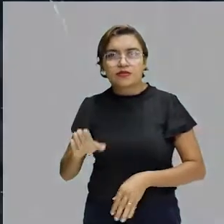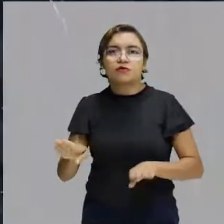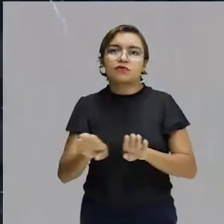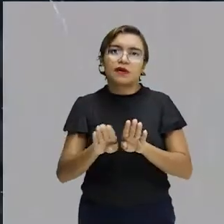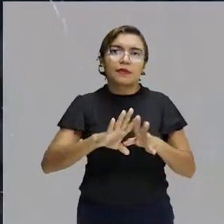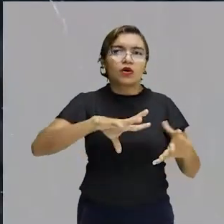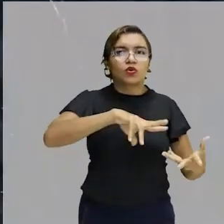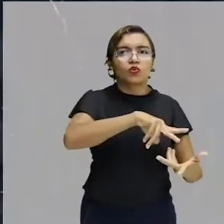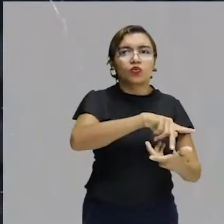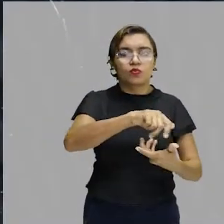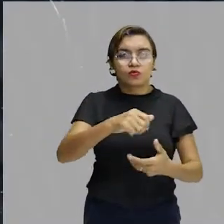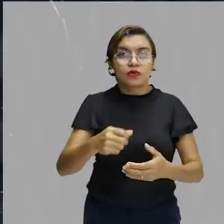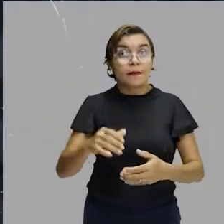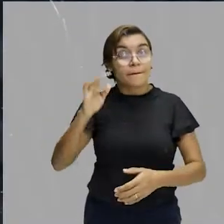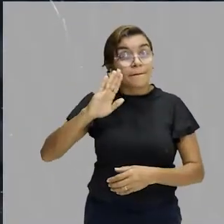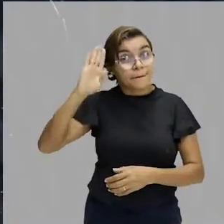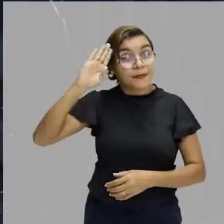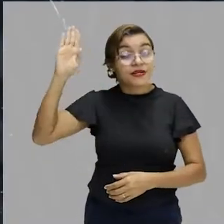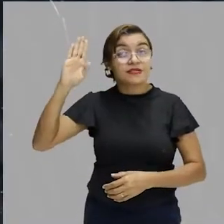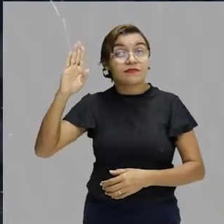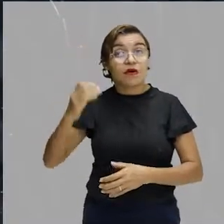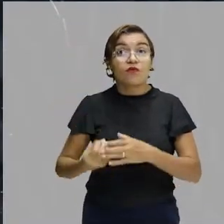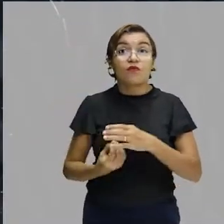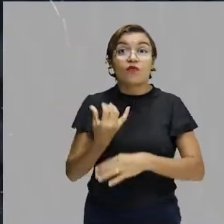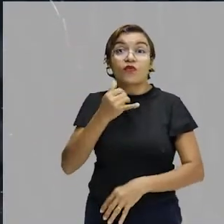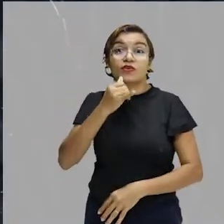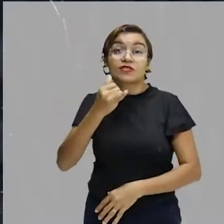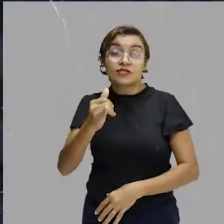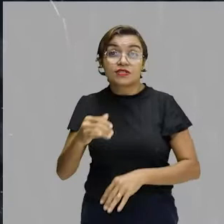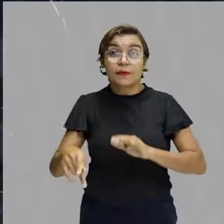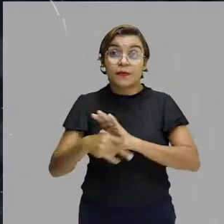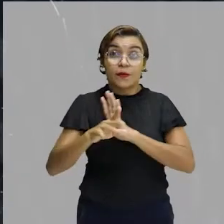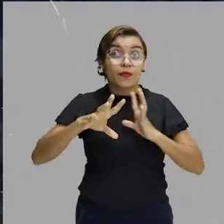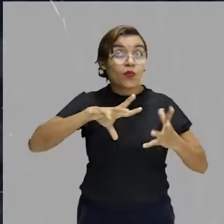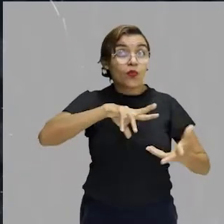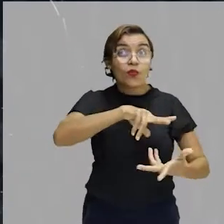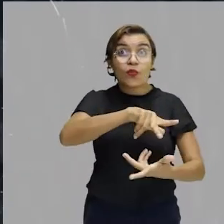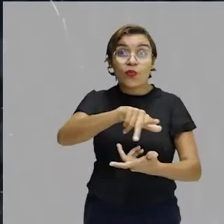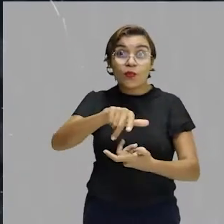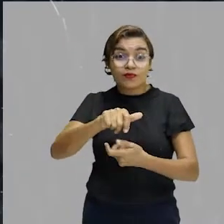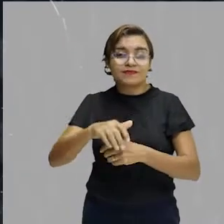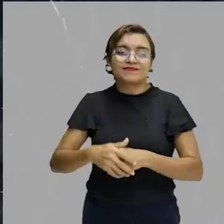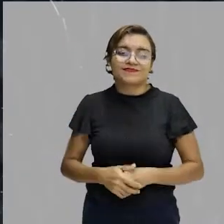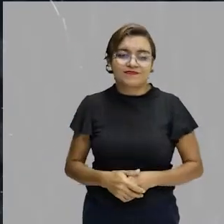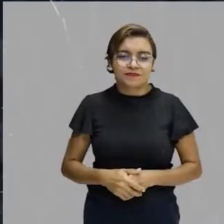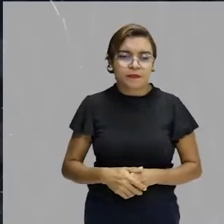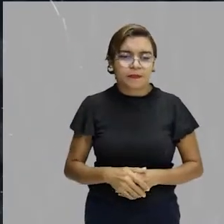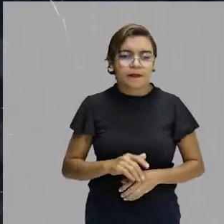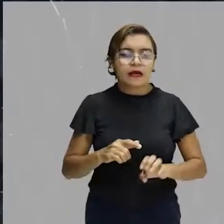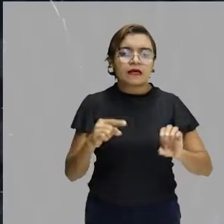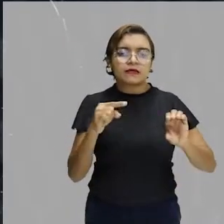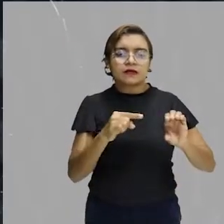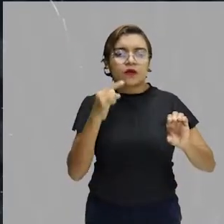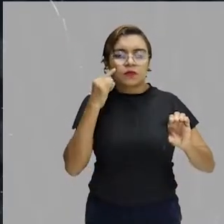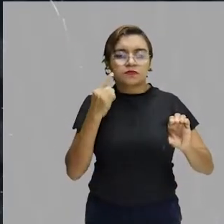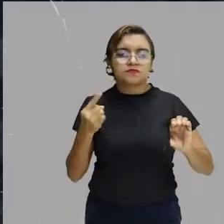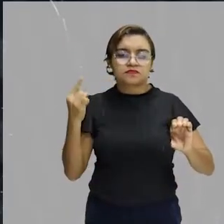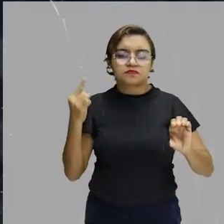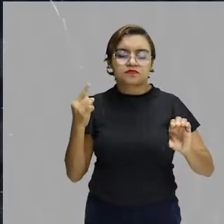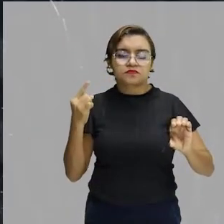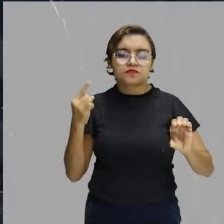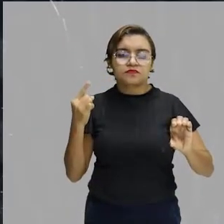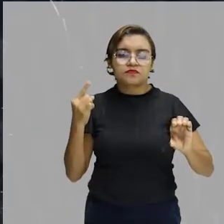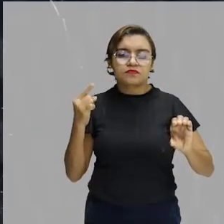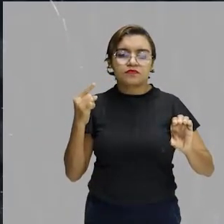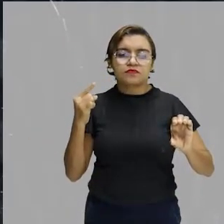né, fonte de energia do mundo como um todo. Vamos ver o erro das outras, só para a gente finalizar. A região sudeste, a maior produtora de carvão